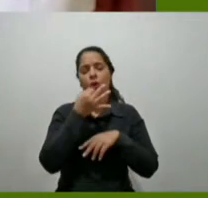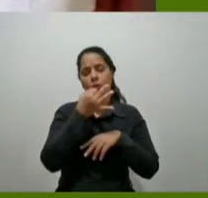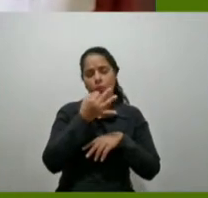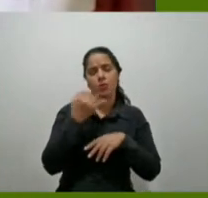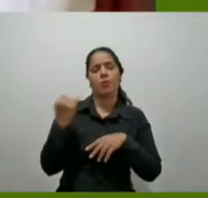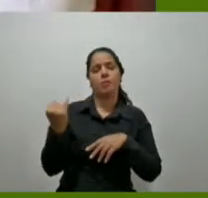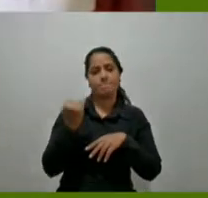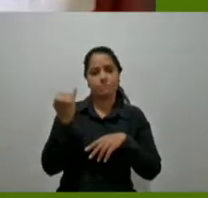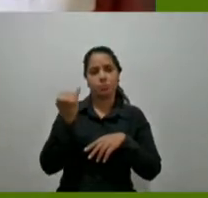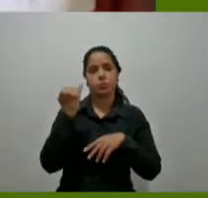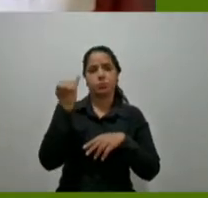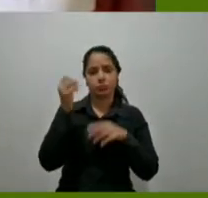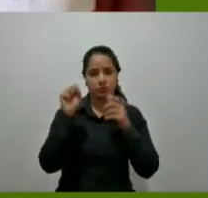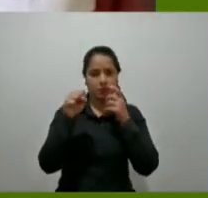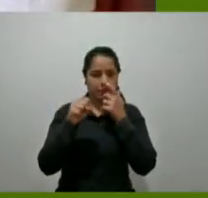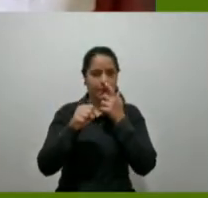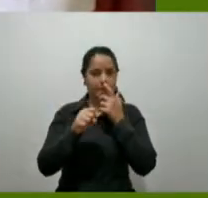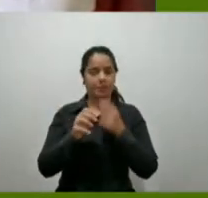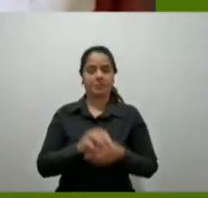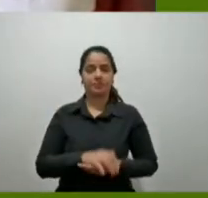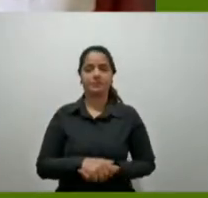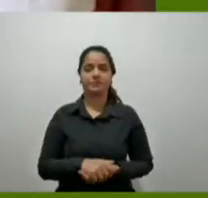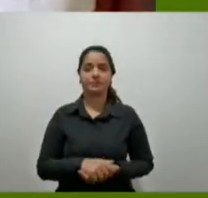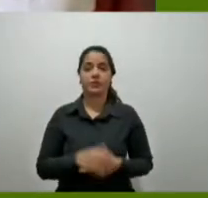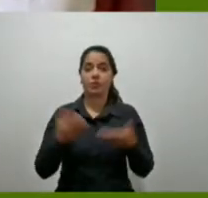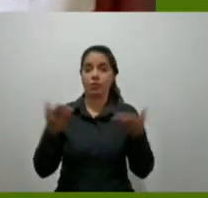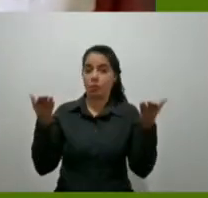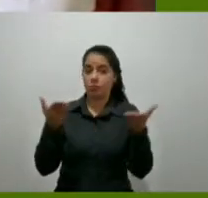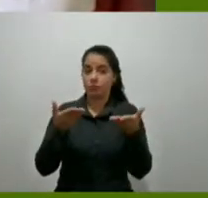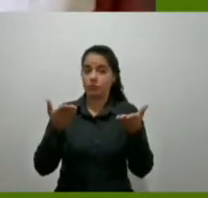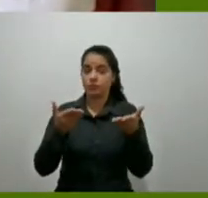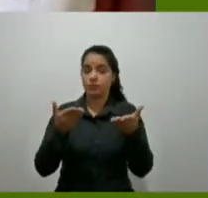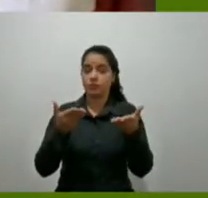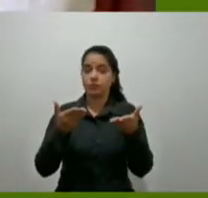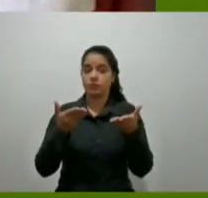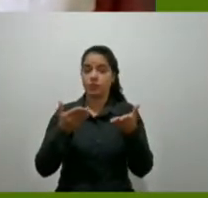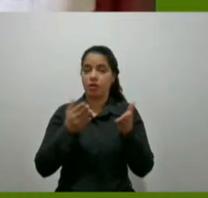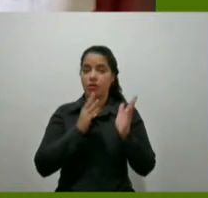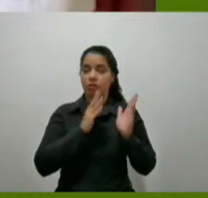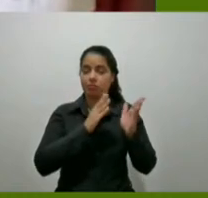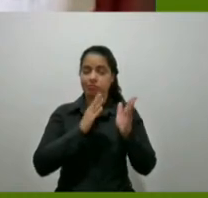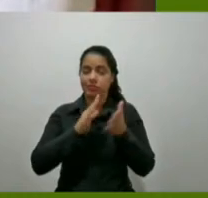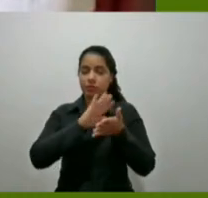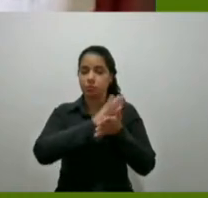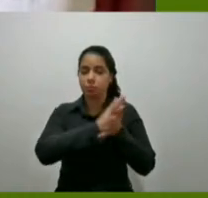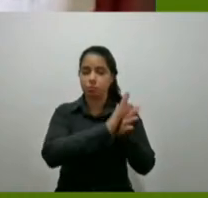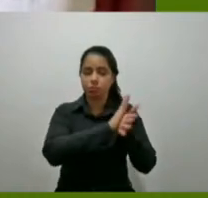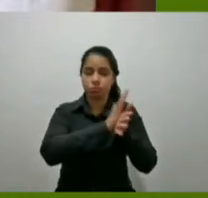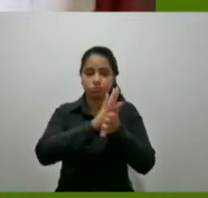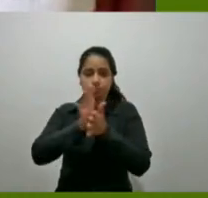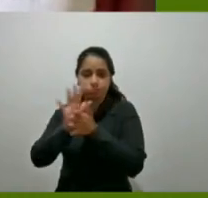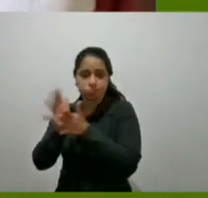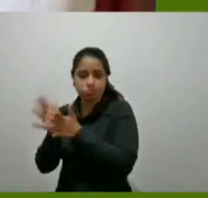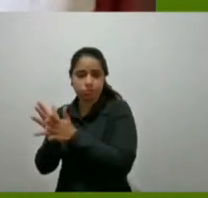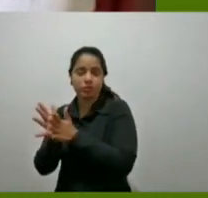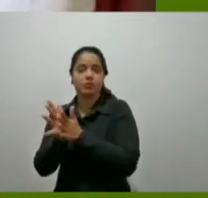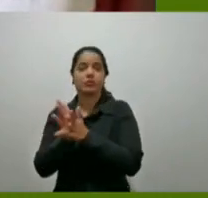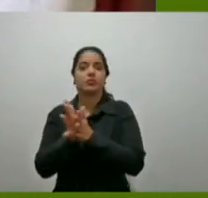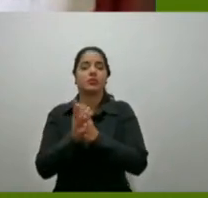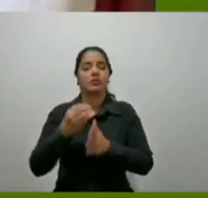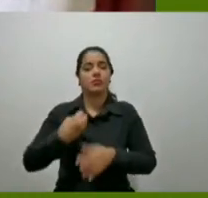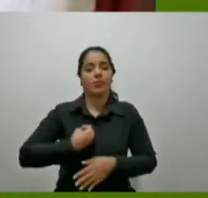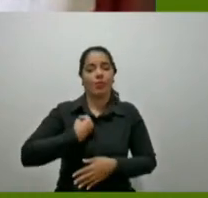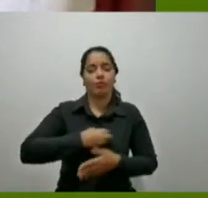hoje nós estamos num processo de destruição do principal ecossistema de florestas tropicais do mundo, que é a